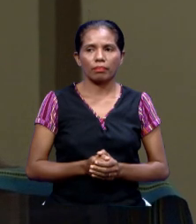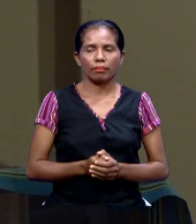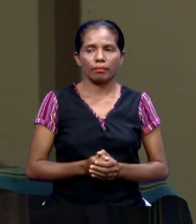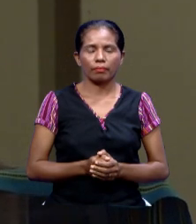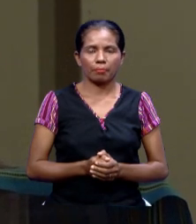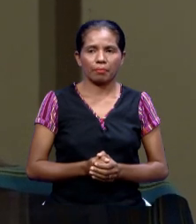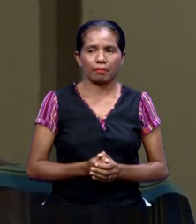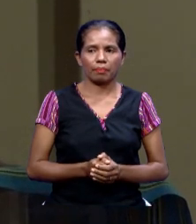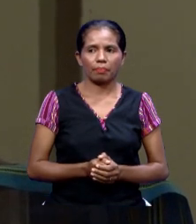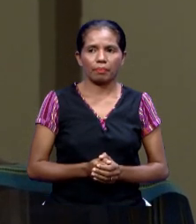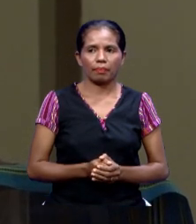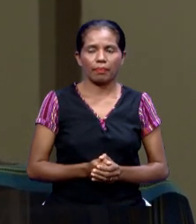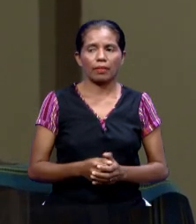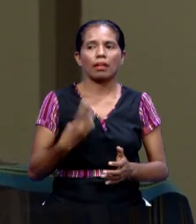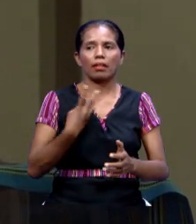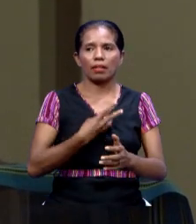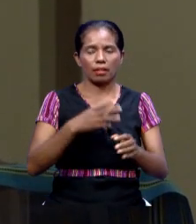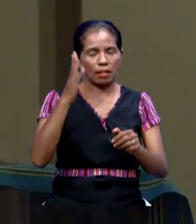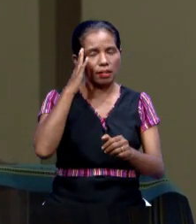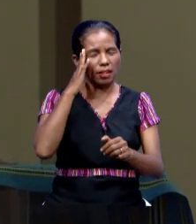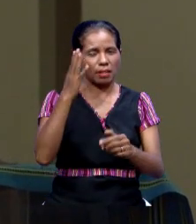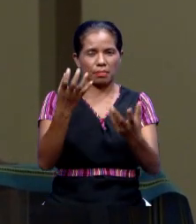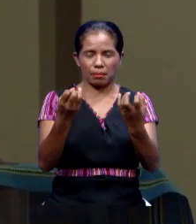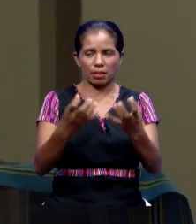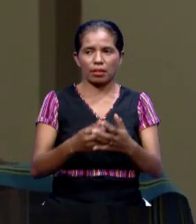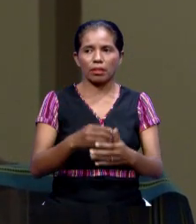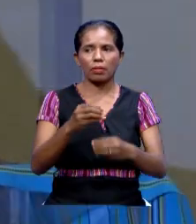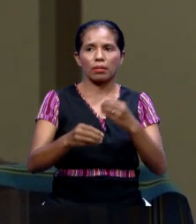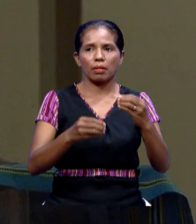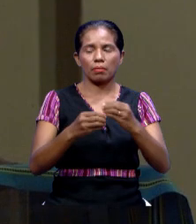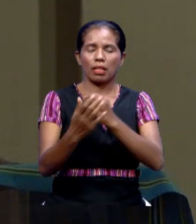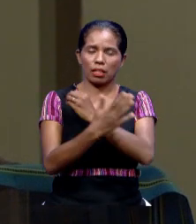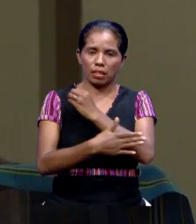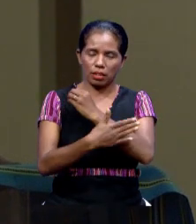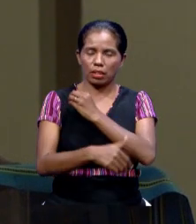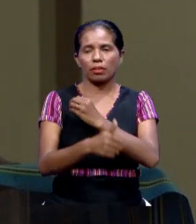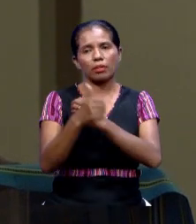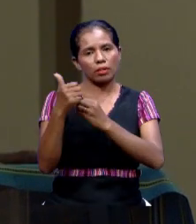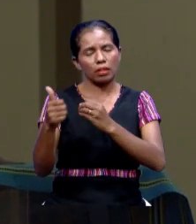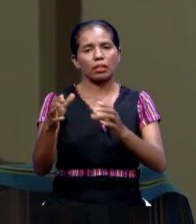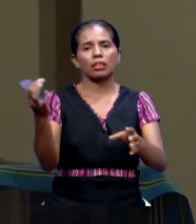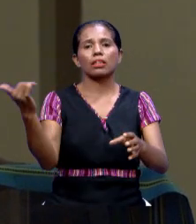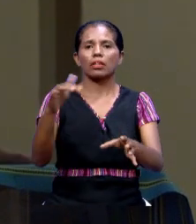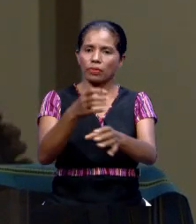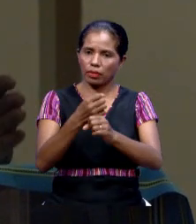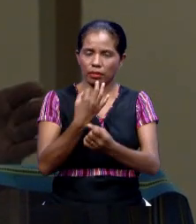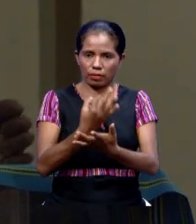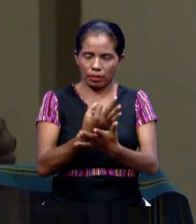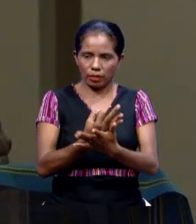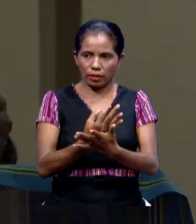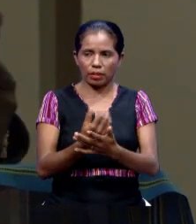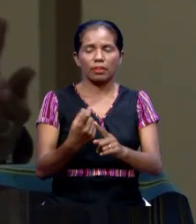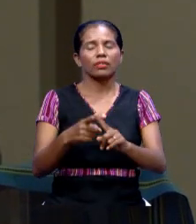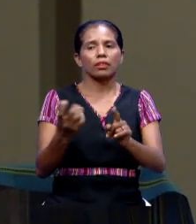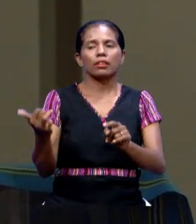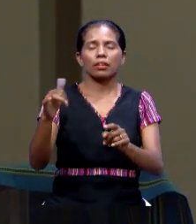Yang tahu, kita tenu muito bem. Banko estrangeiro sirane, mesmo que sirfuti futi osa, se rai osa,